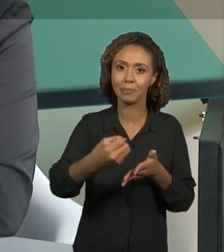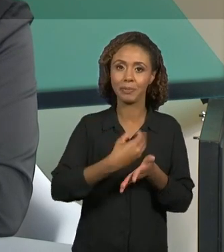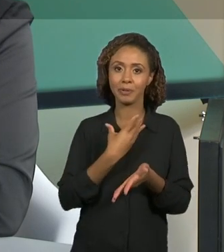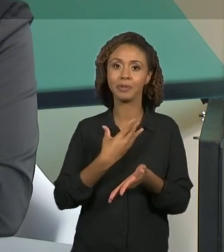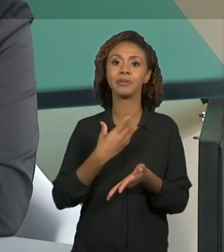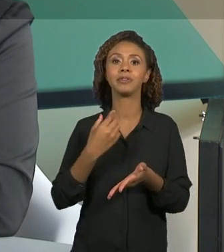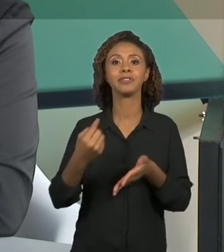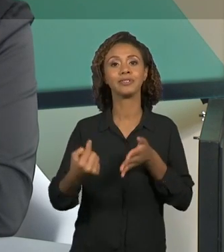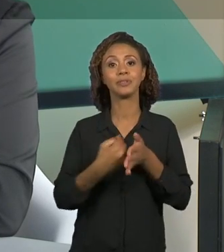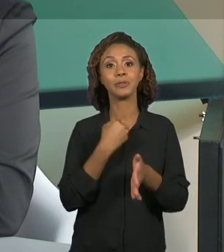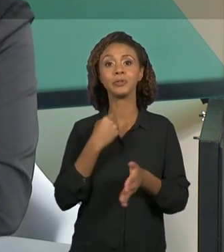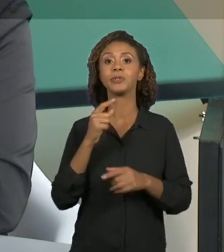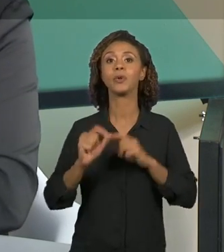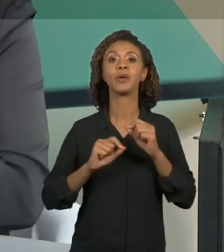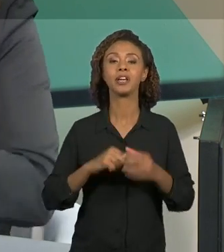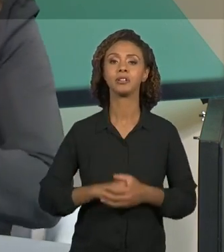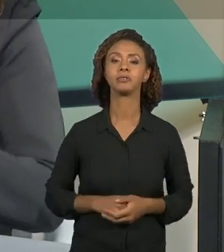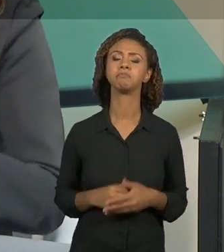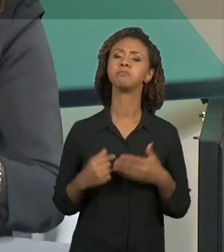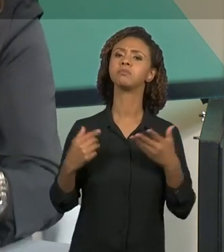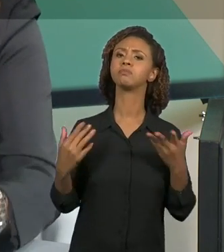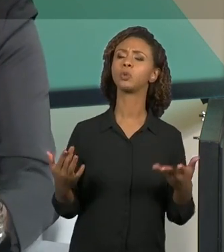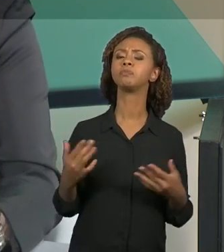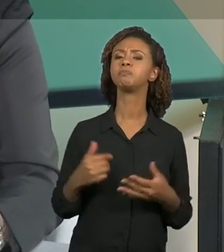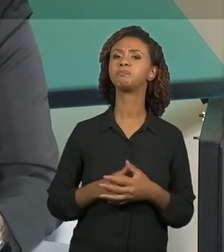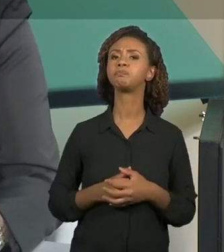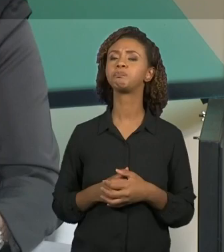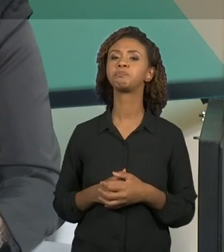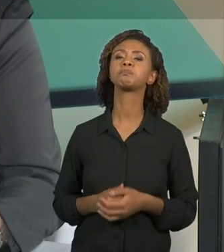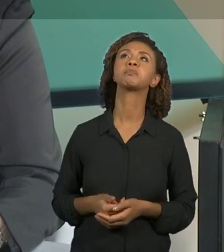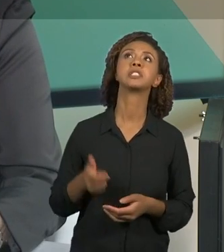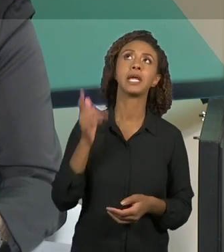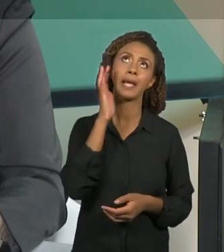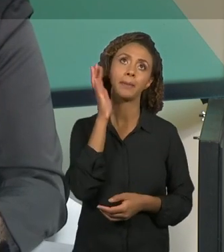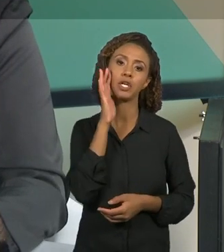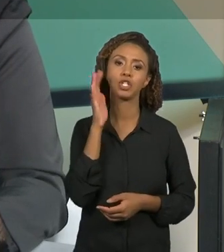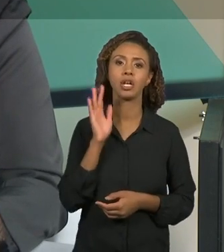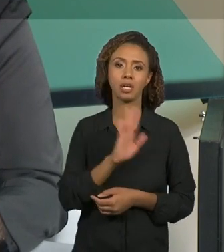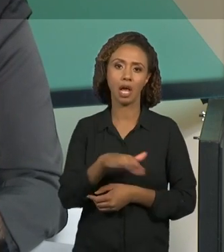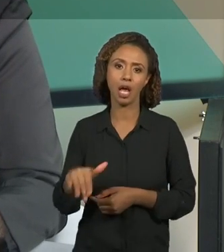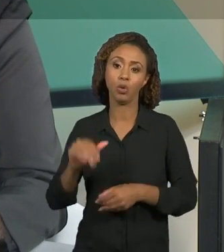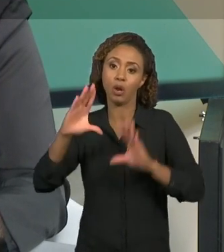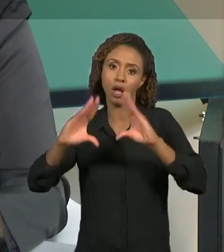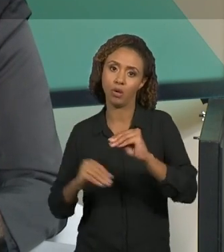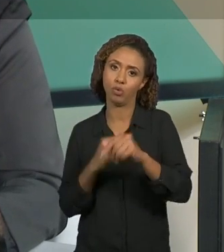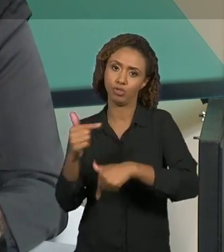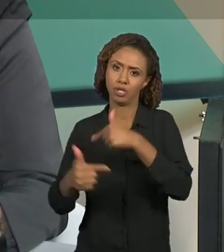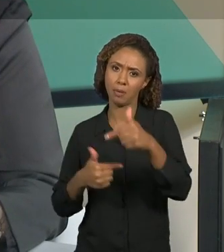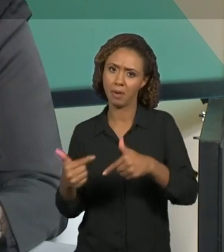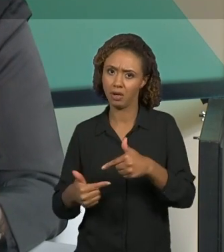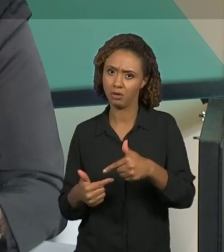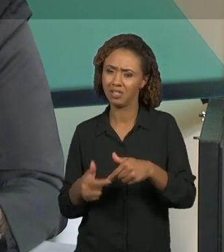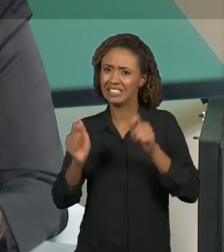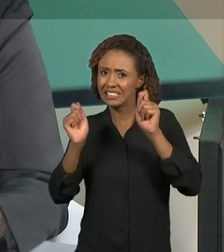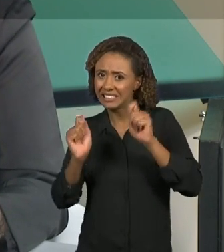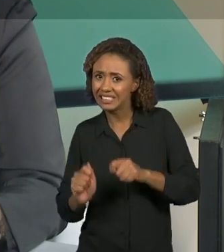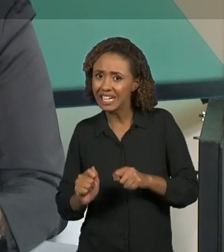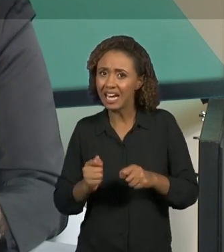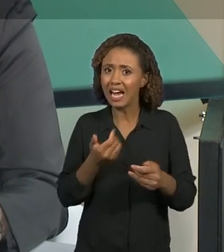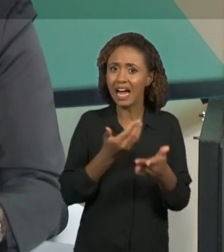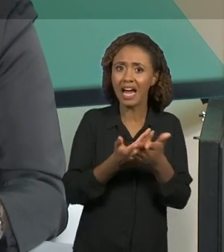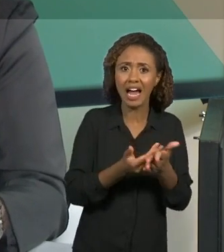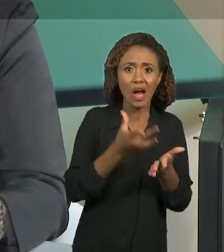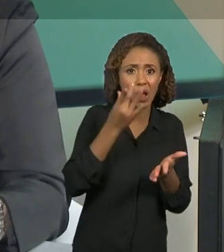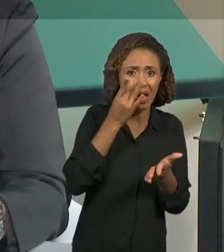rafael pergunta ele diz o seguinte considerando que os alunos trabalham à noite se teria possibilidade das aulas presenciais